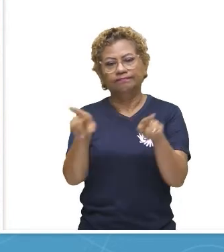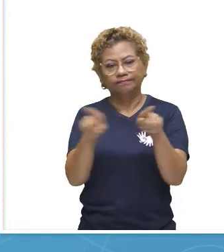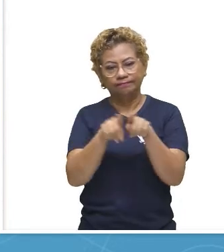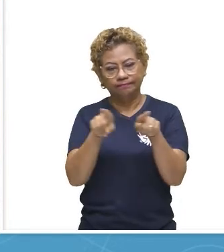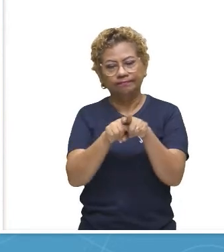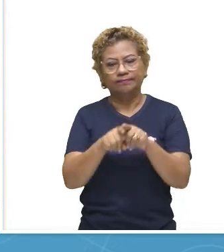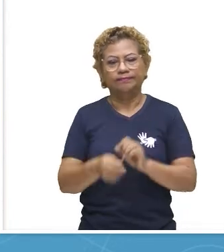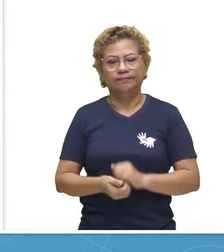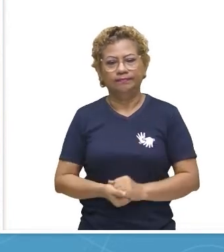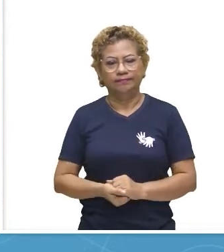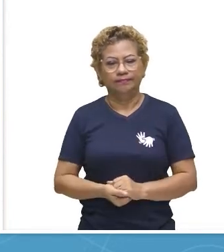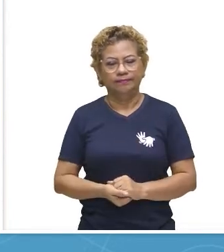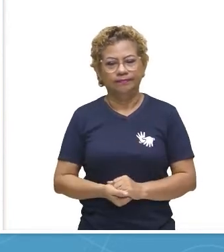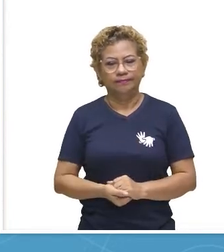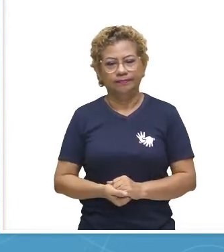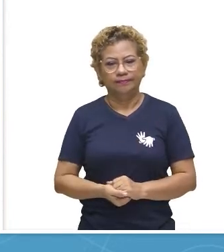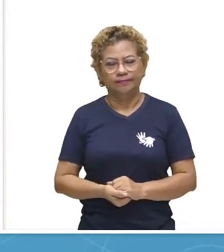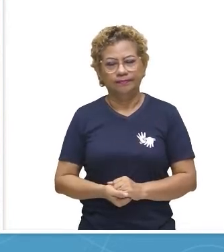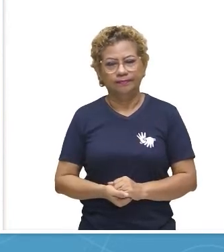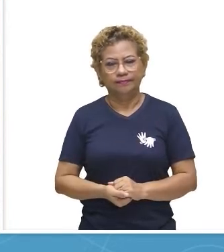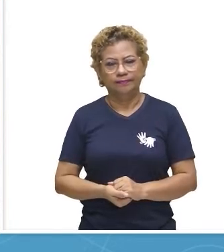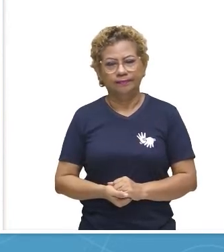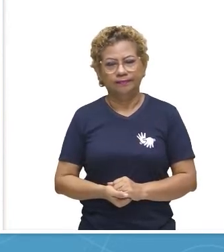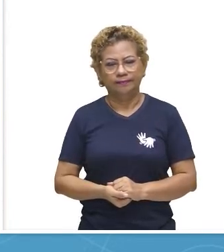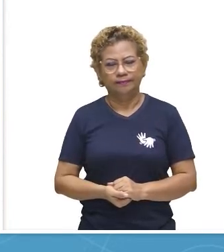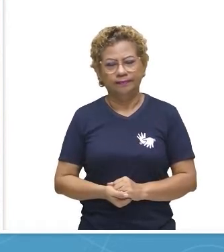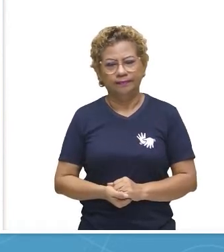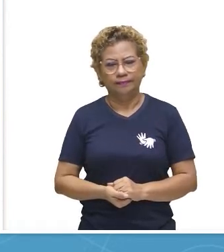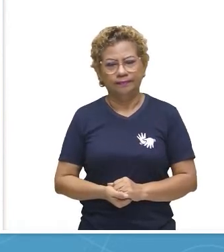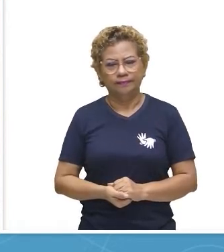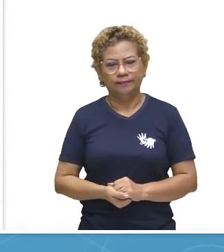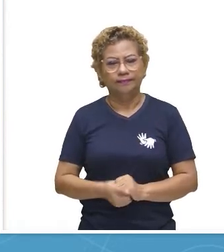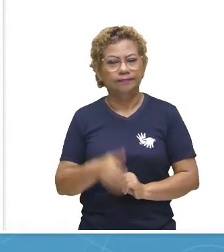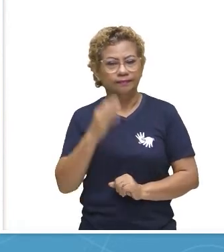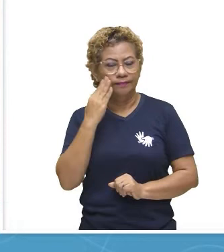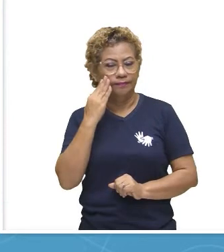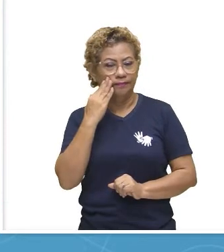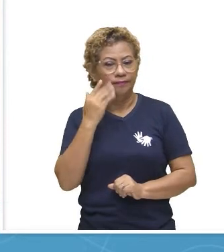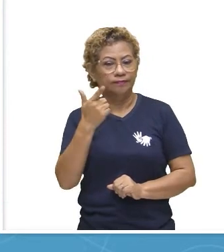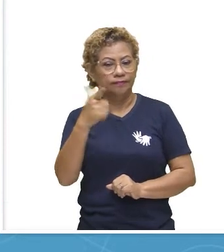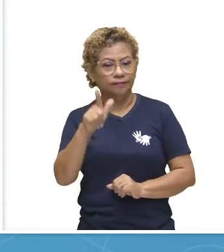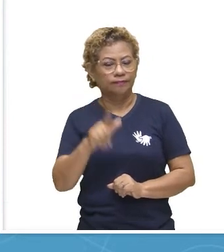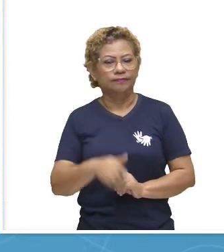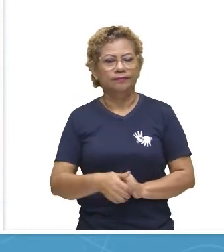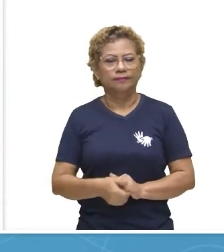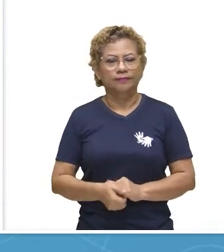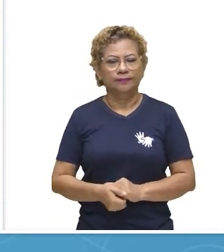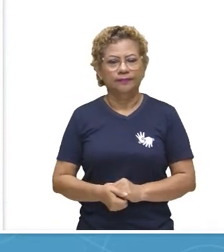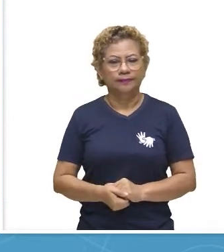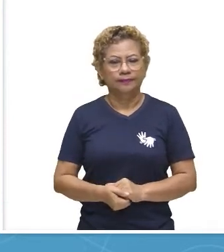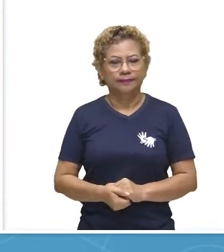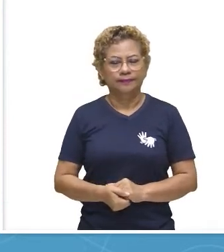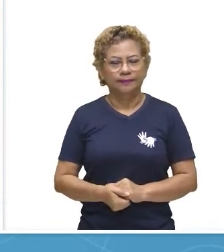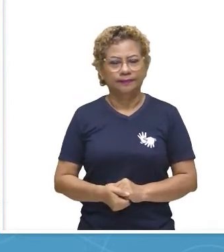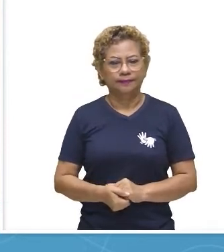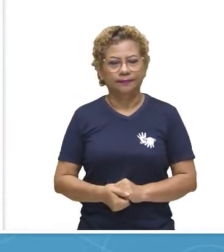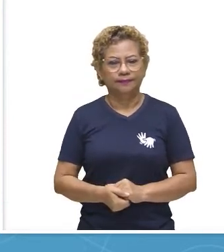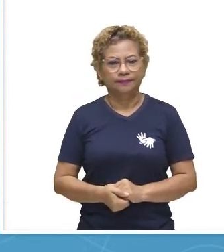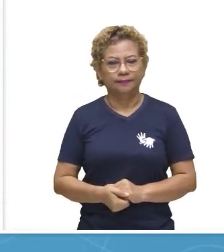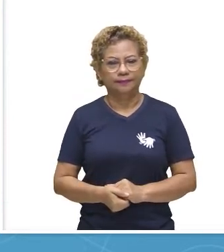vamos marcar o outro ângulo alterno interno. Né? Vou marcar bem aqui, ó.